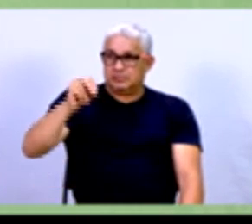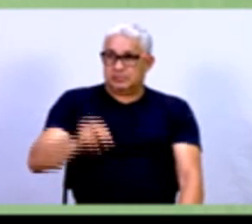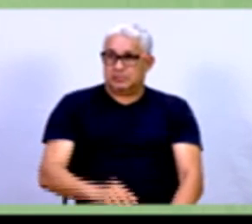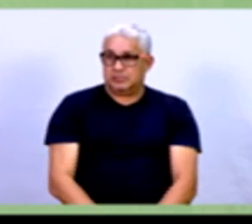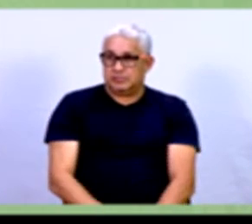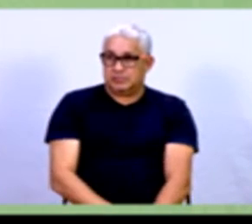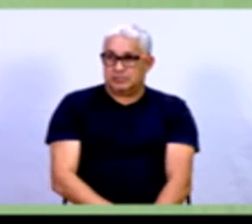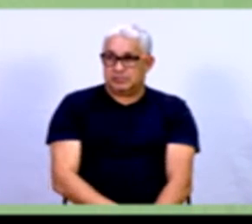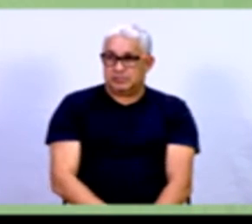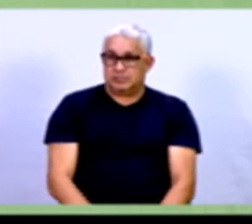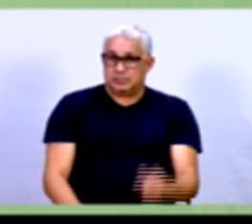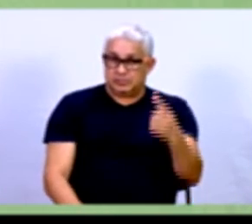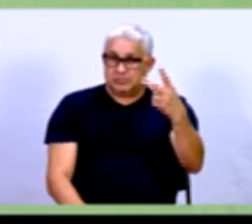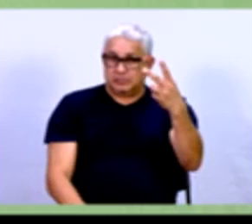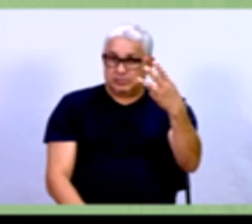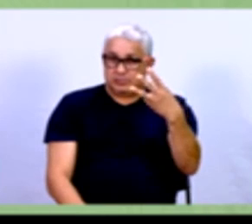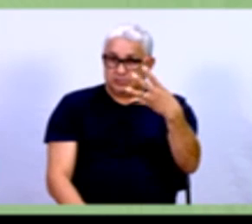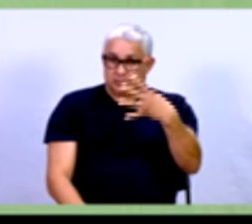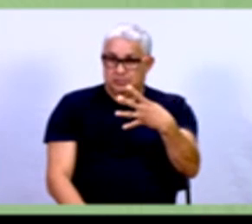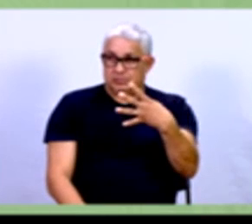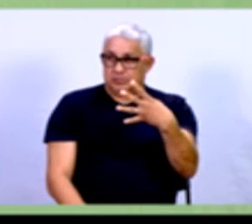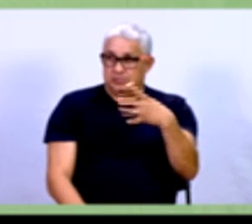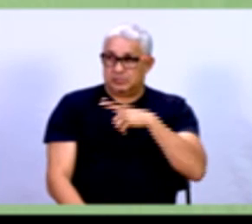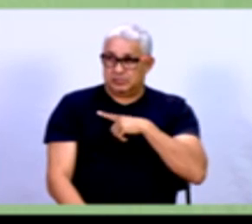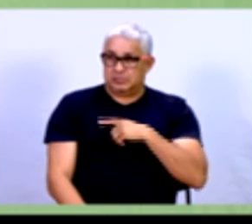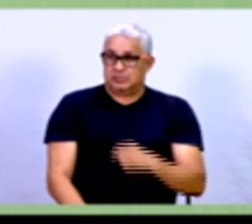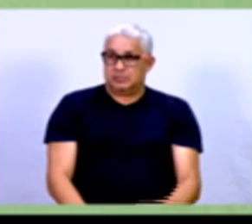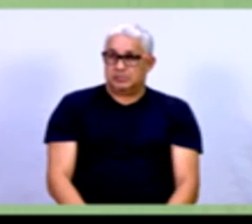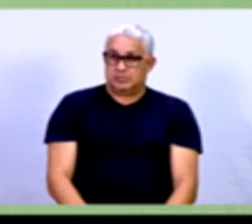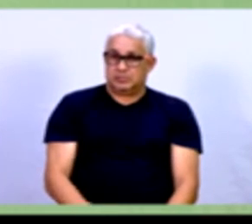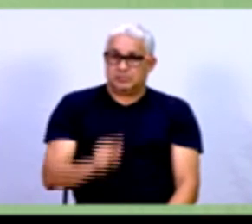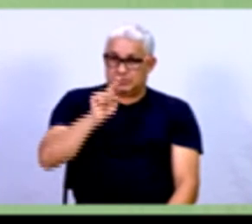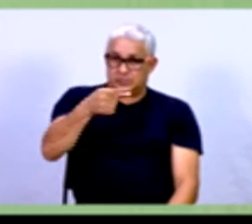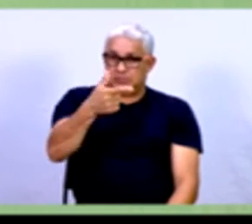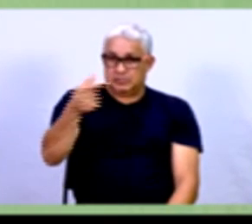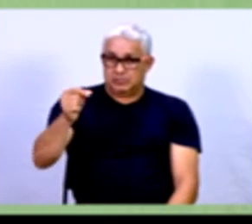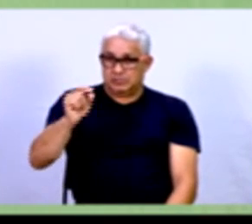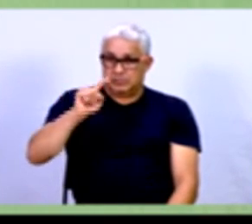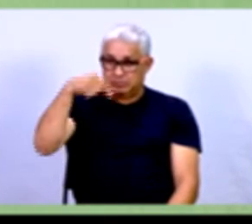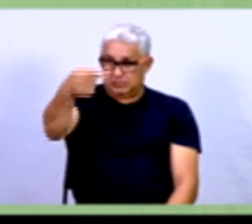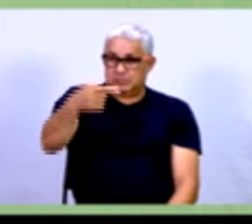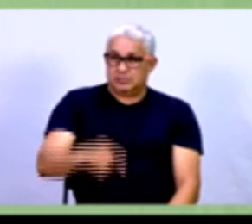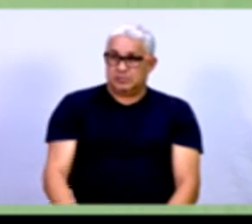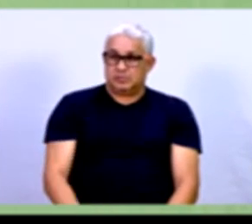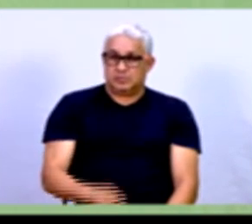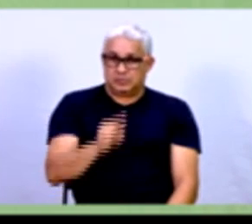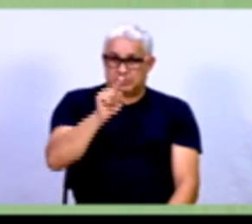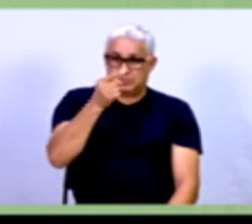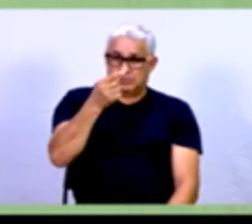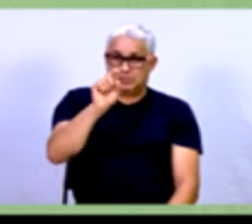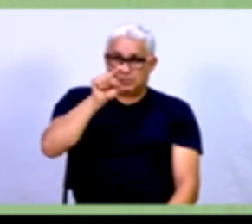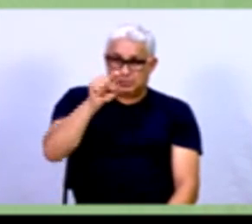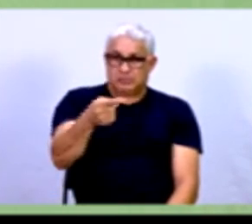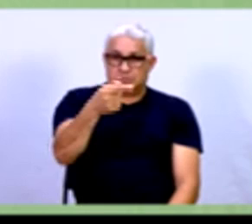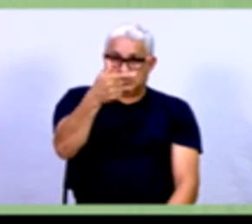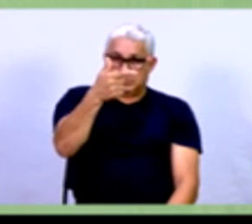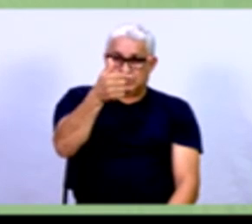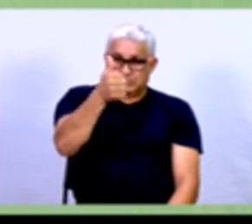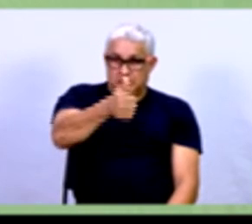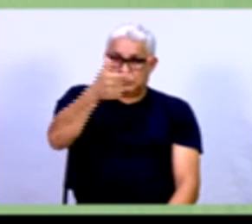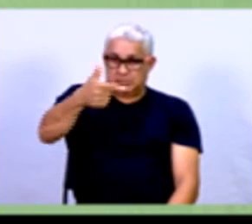Não, 4, né? 1, 2, 3, 4. O próximo que é 1.200. Então, aqui a gente tem 4. E 1.122,50